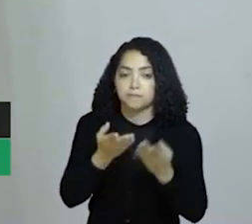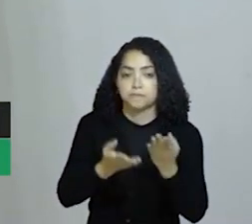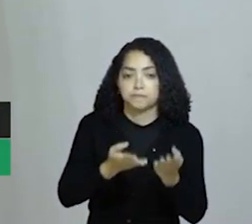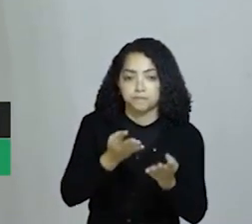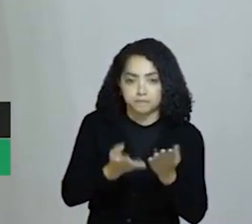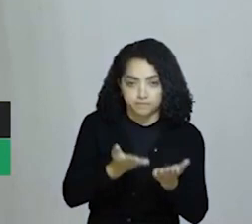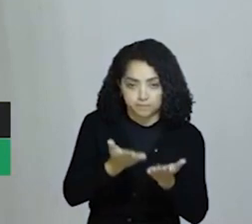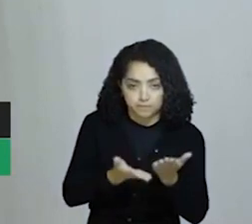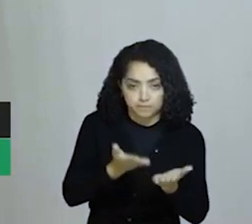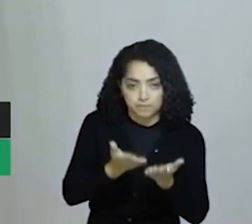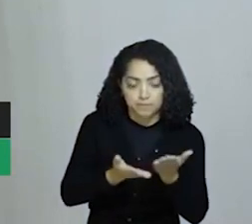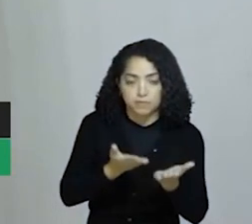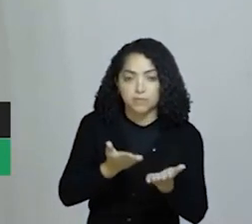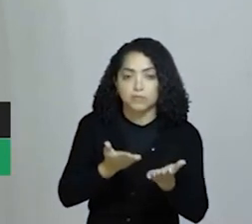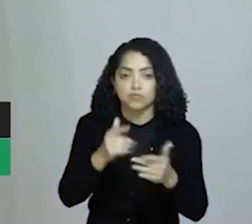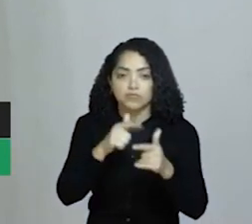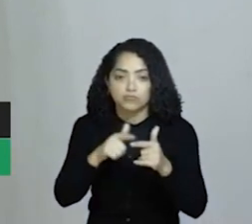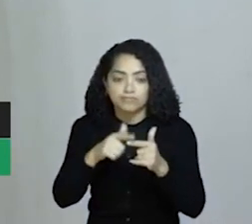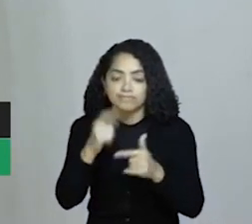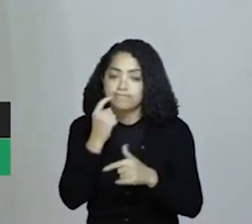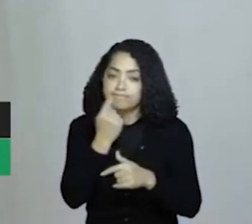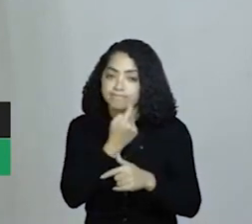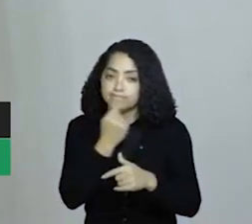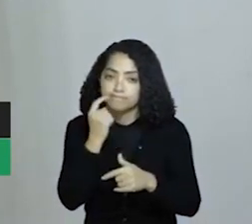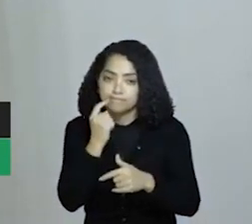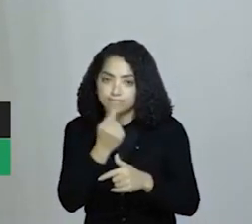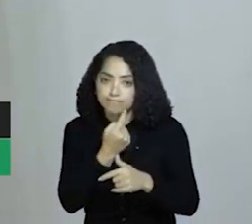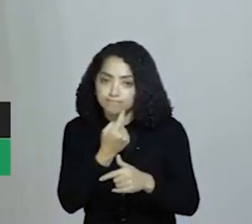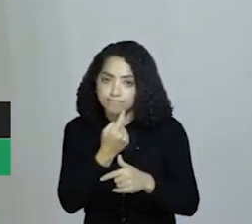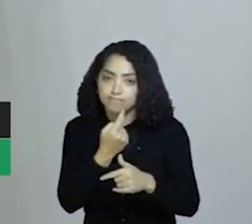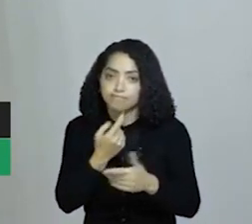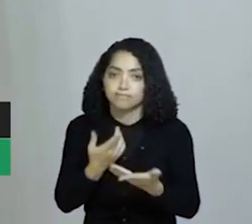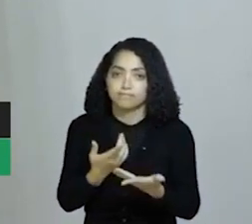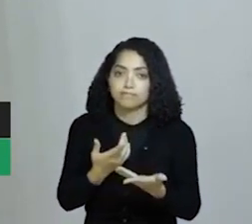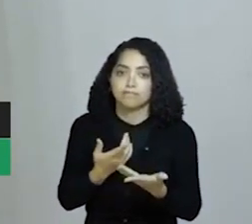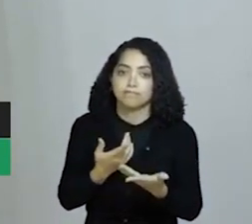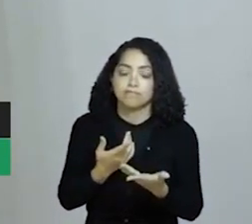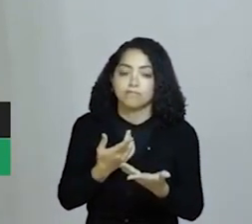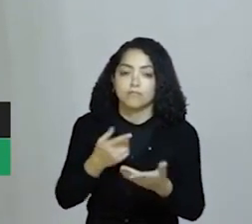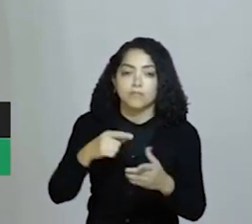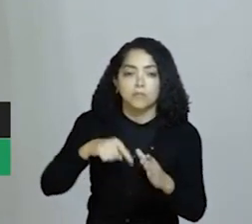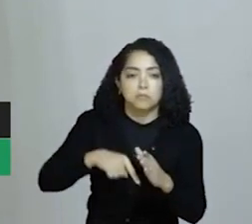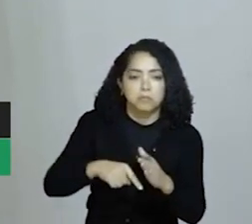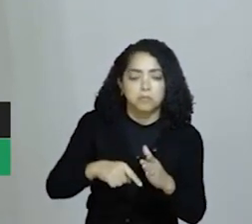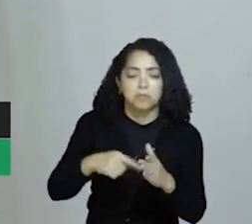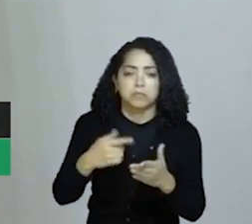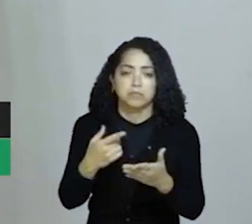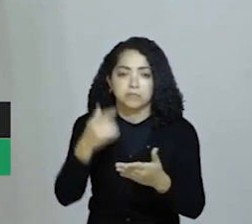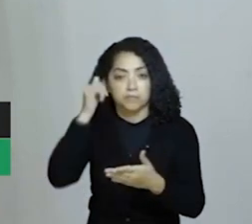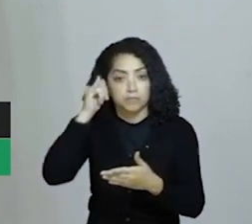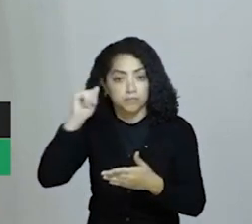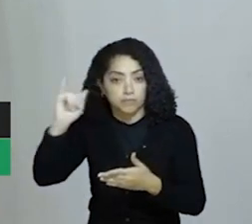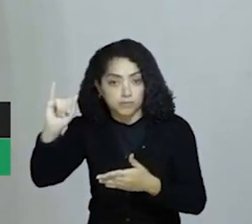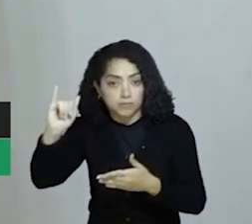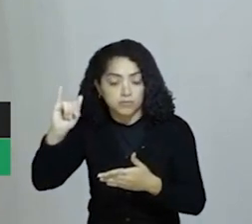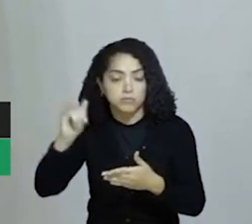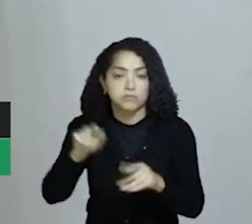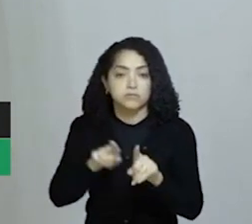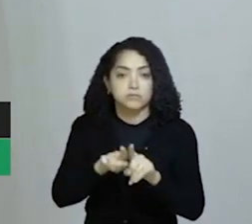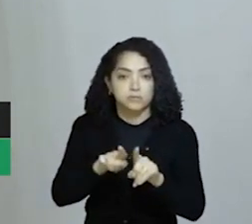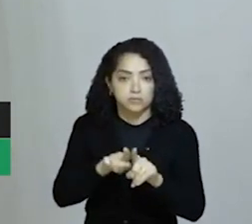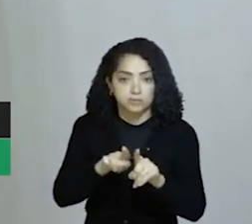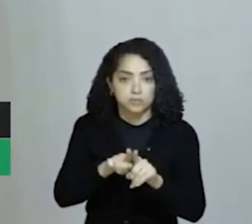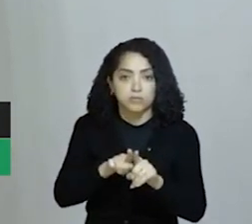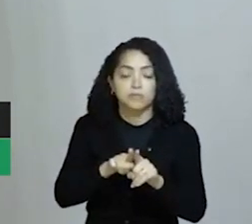cárie dental, ação antimicrobiana, periodontia, prevenção e tratamento dos quadros